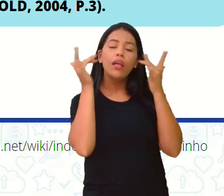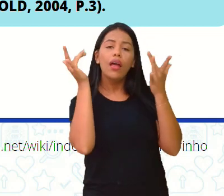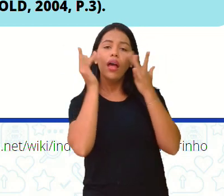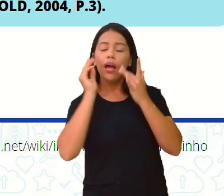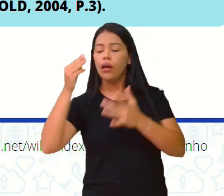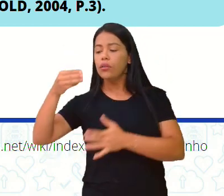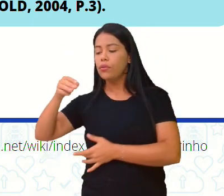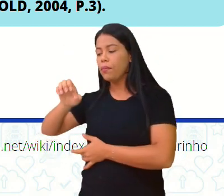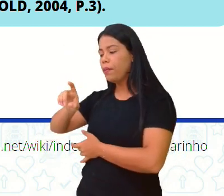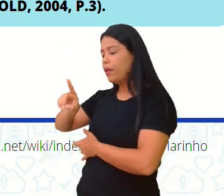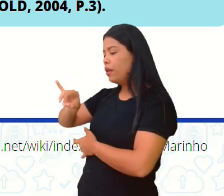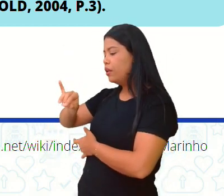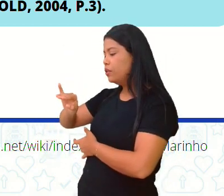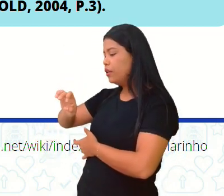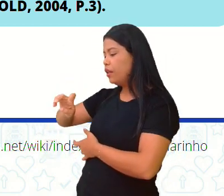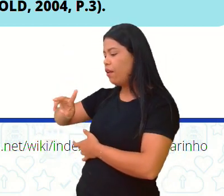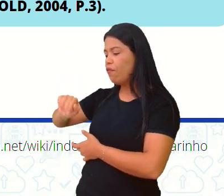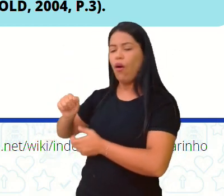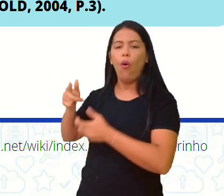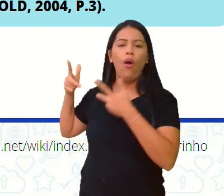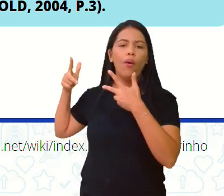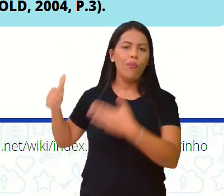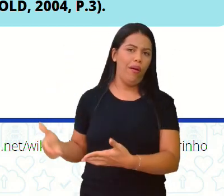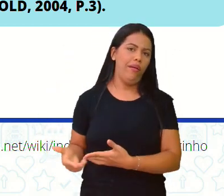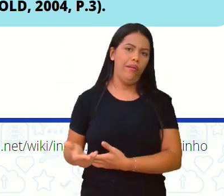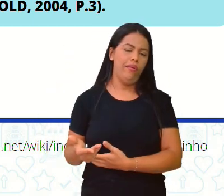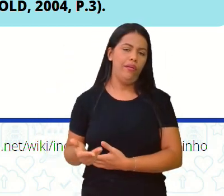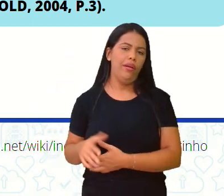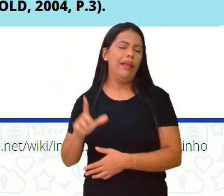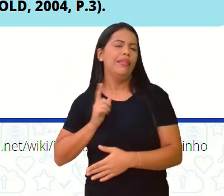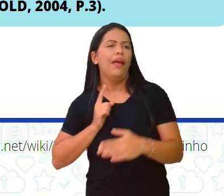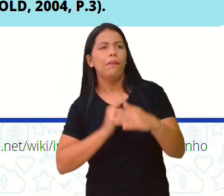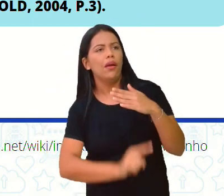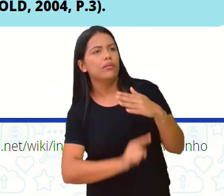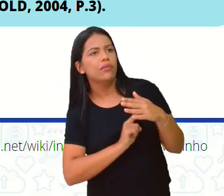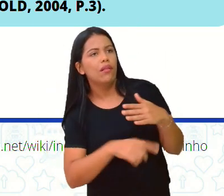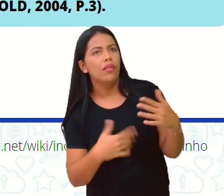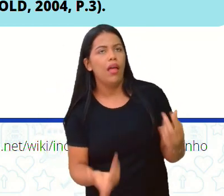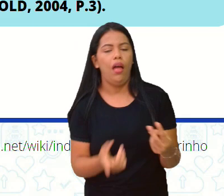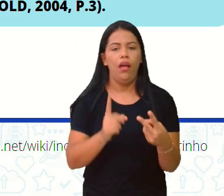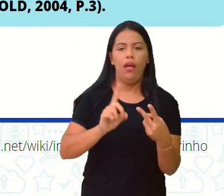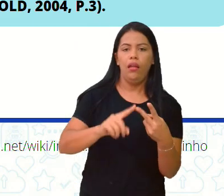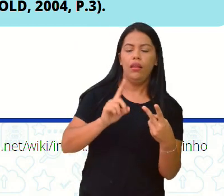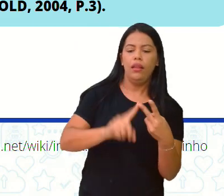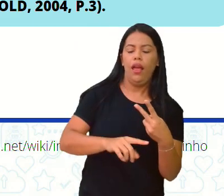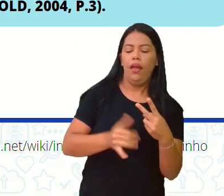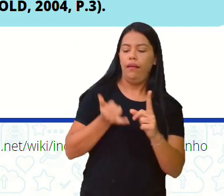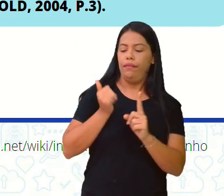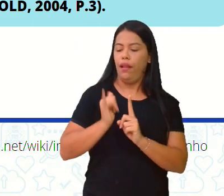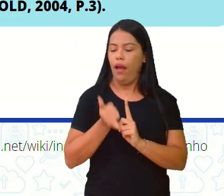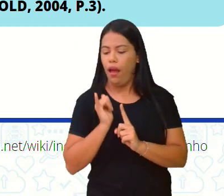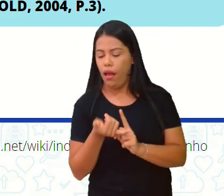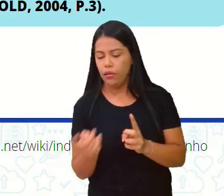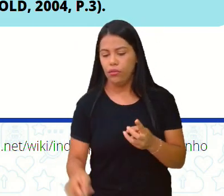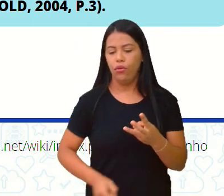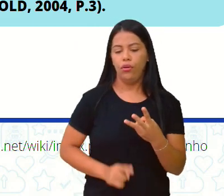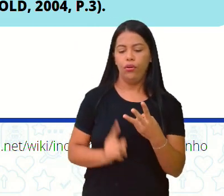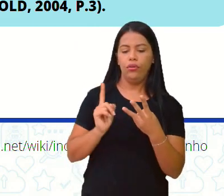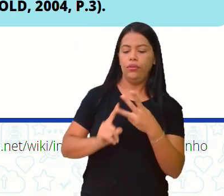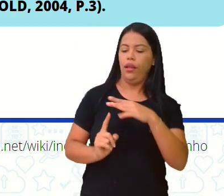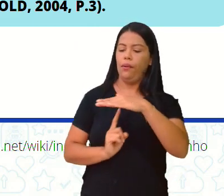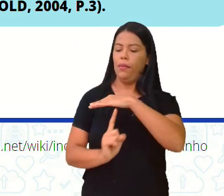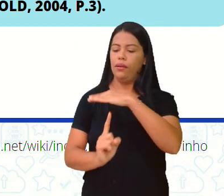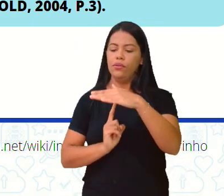Ele tem personagens, narrador, personagem que dá a direção